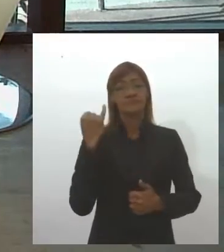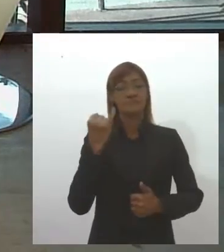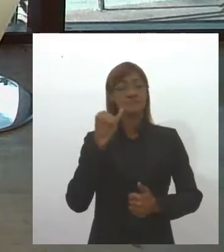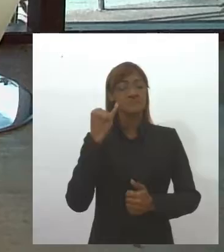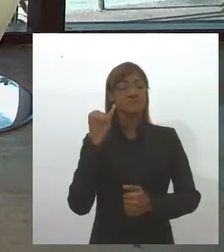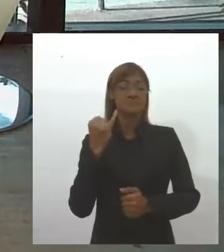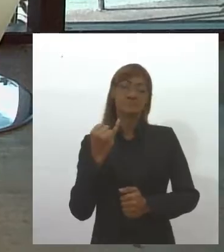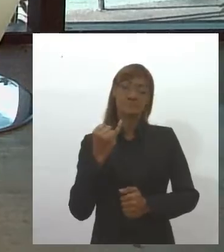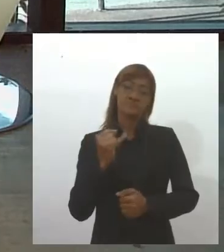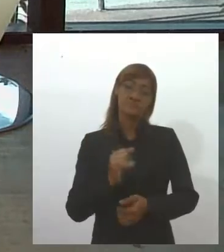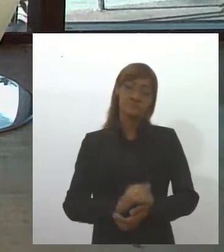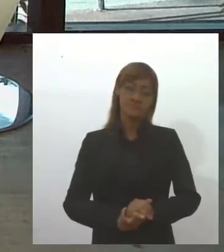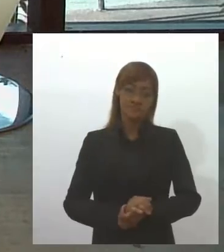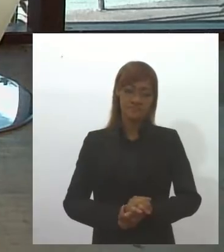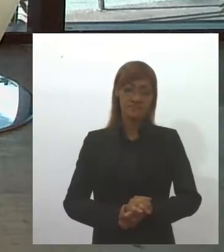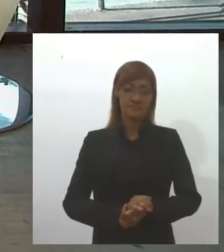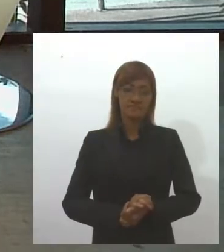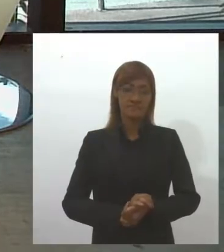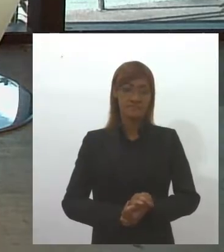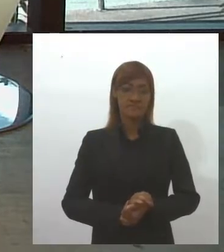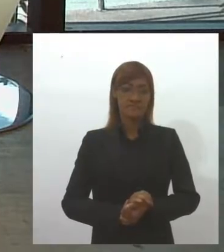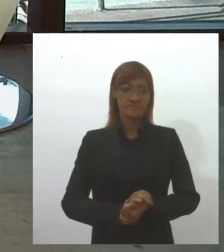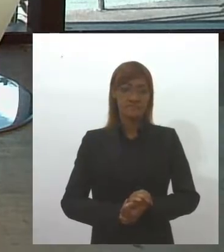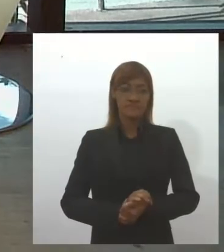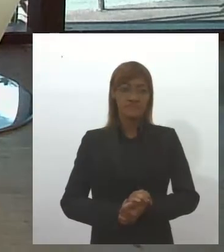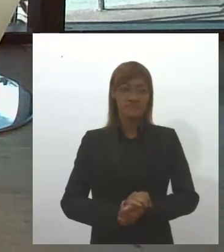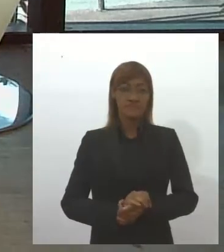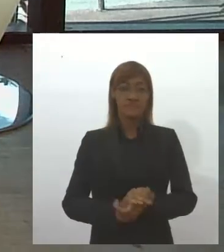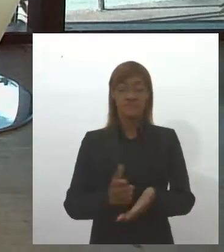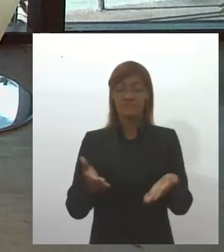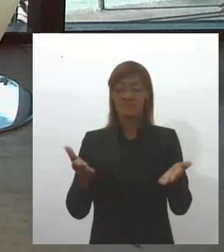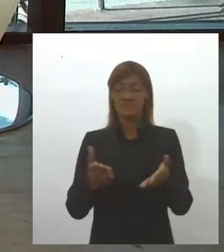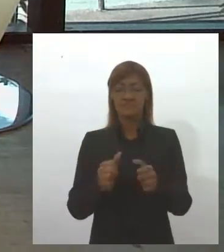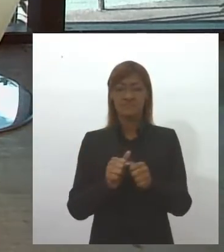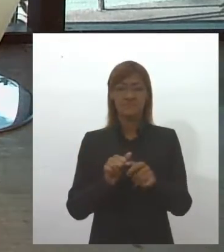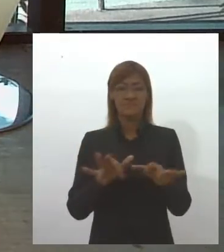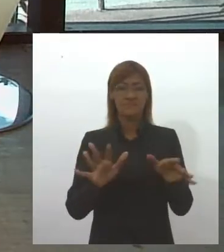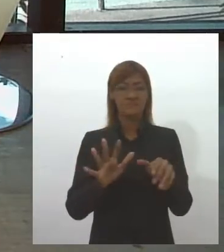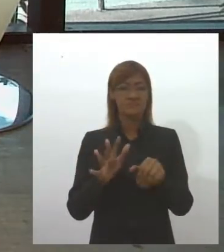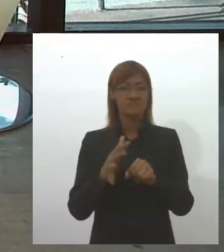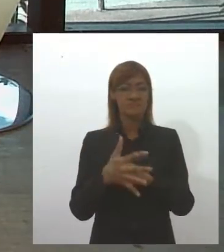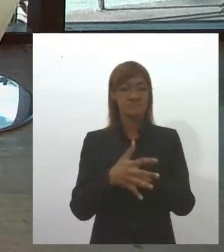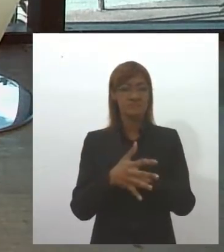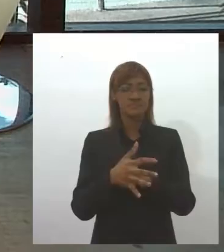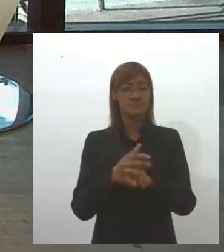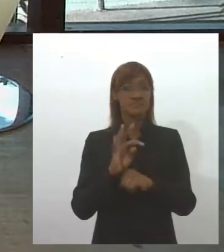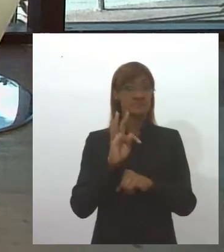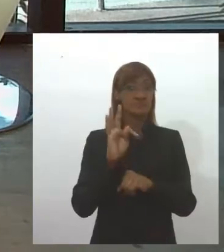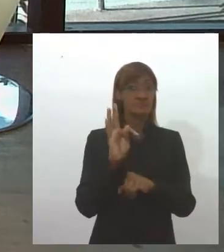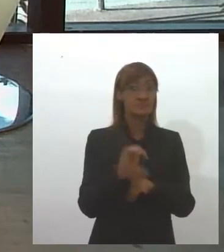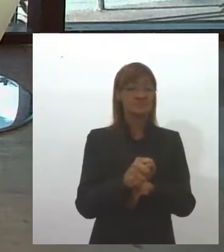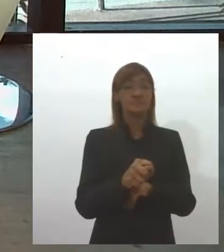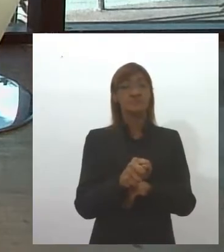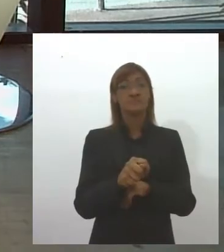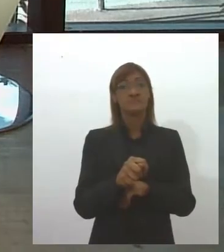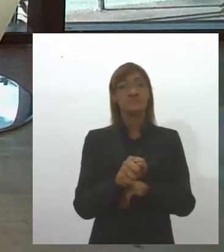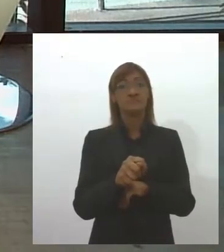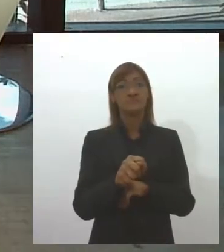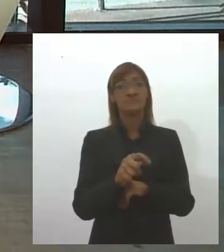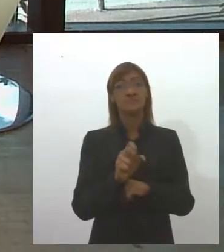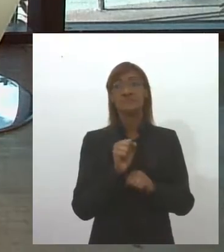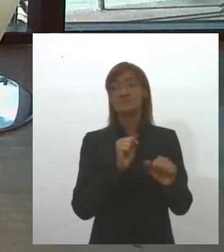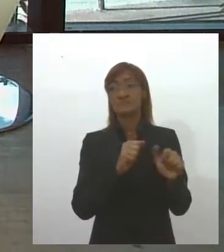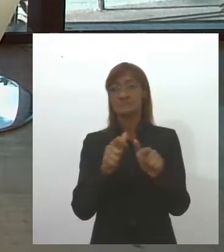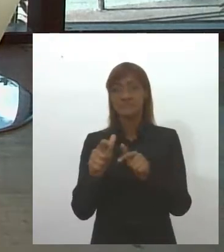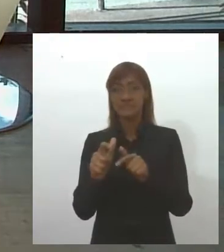e o quanto que essa pandemia afetou toda uma geração aí de empregos. A gente vai falar